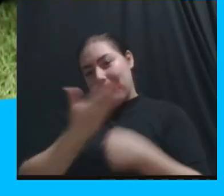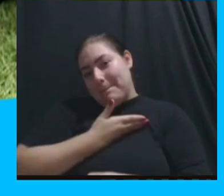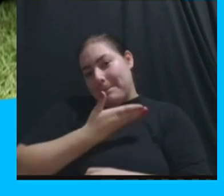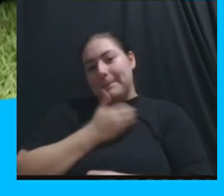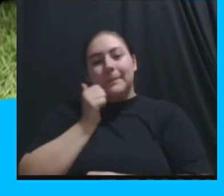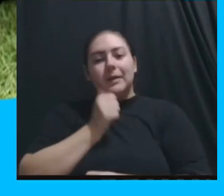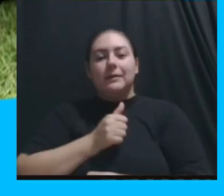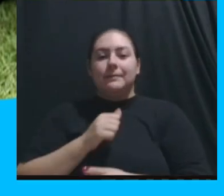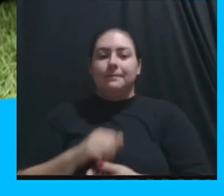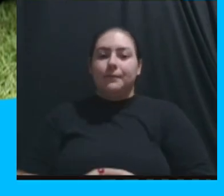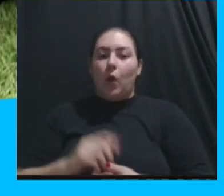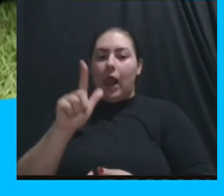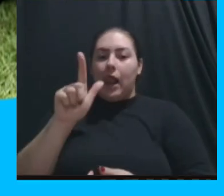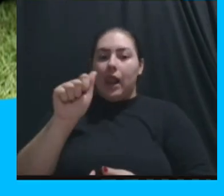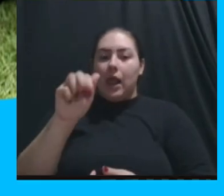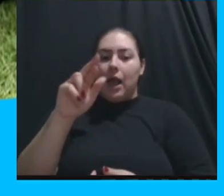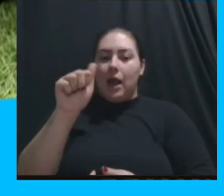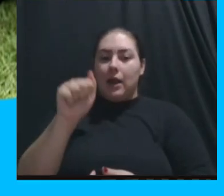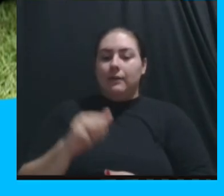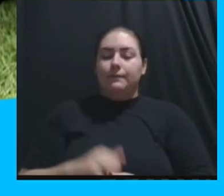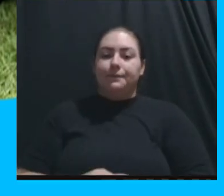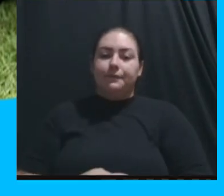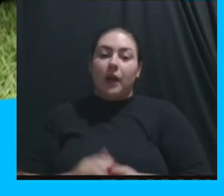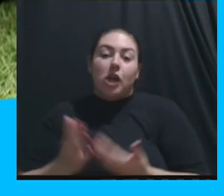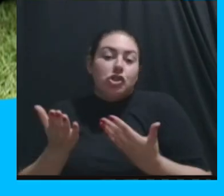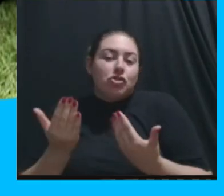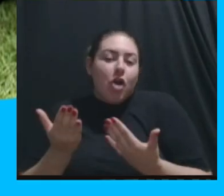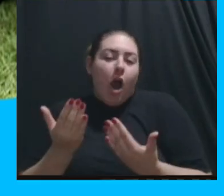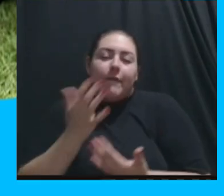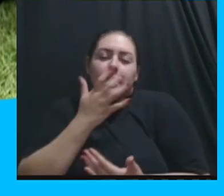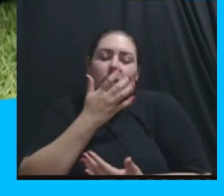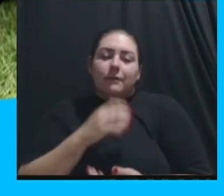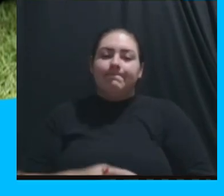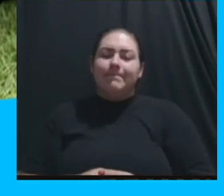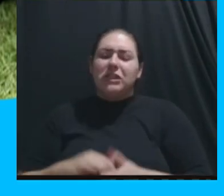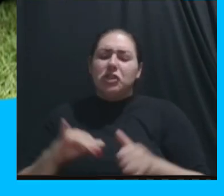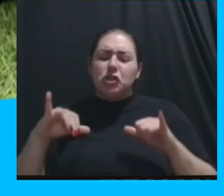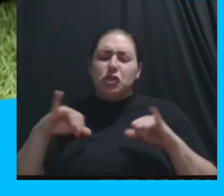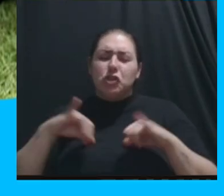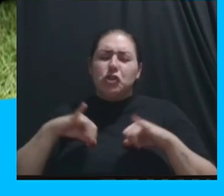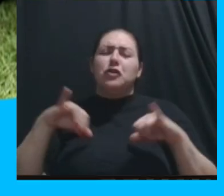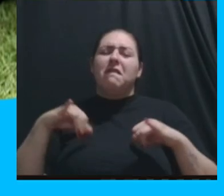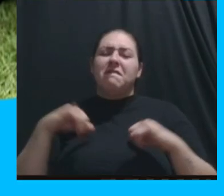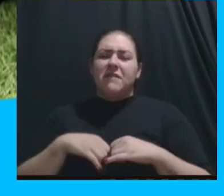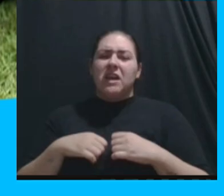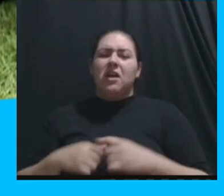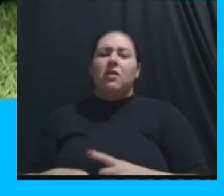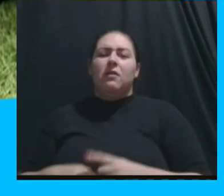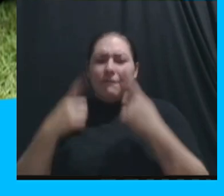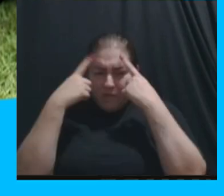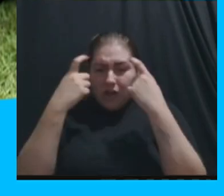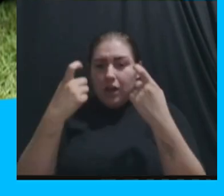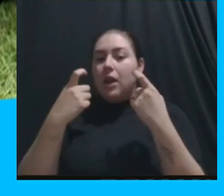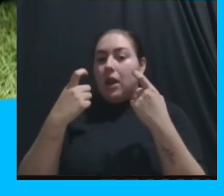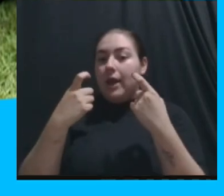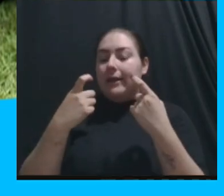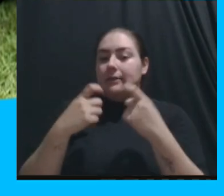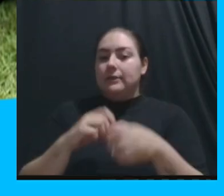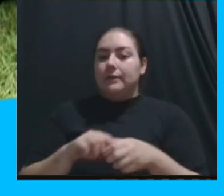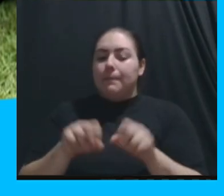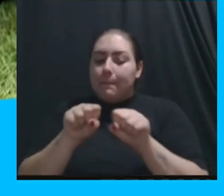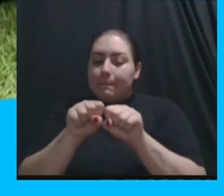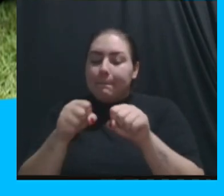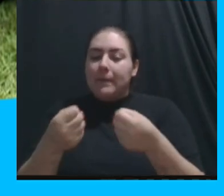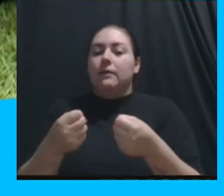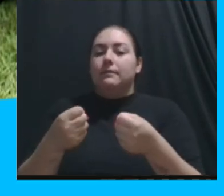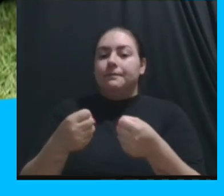cachorrinha jovem. Ela sofreu maus tratos e fratura grave na pata esquerda. foi resgatada pelo SAMU Animal, passou